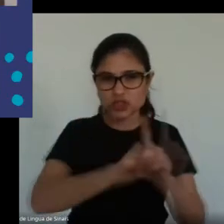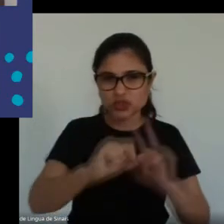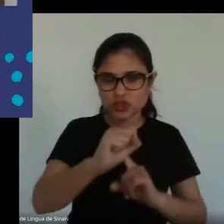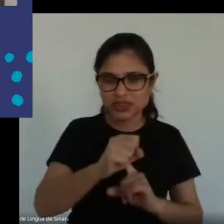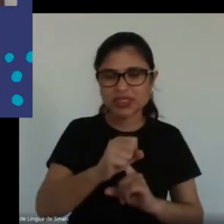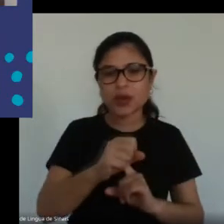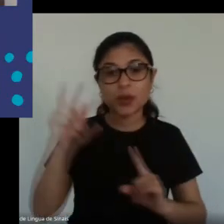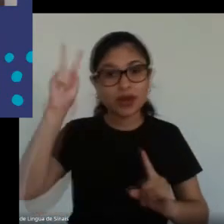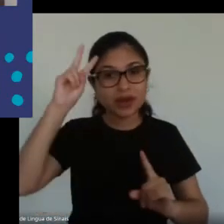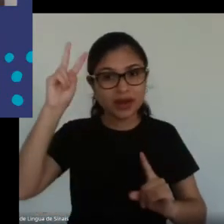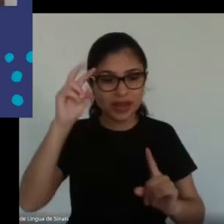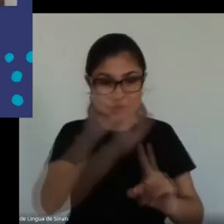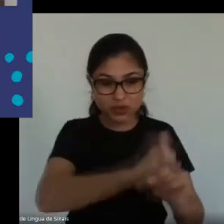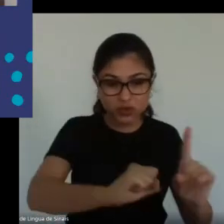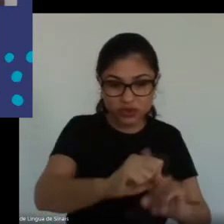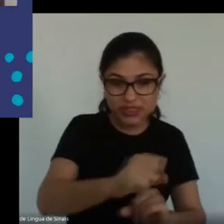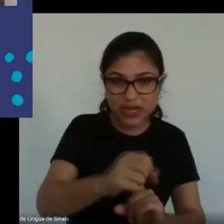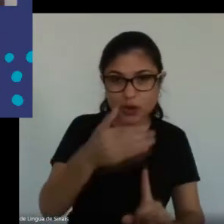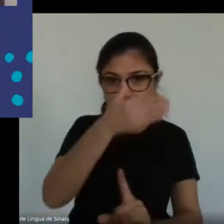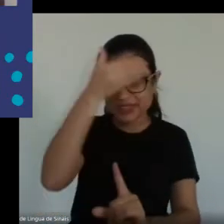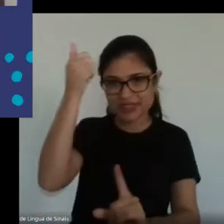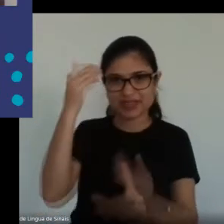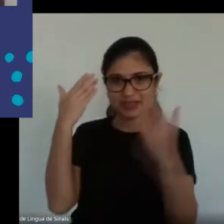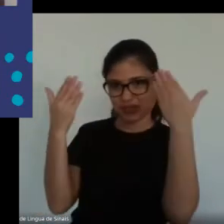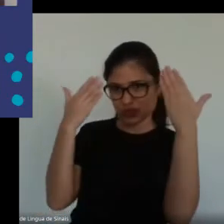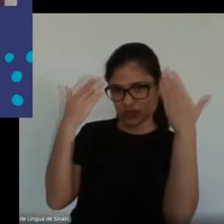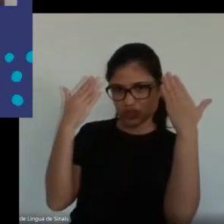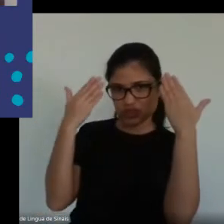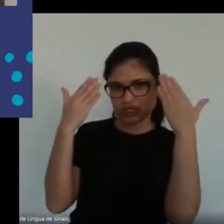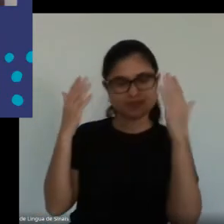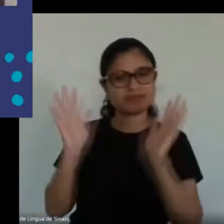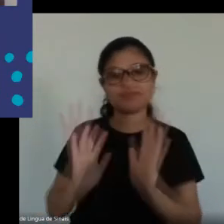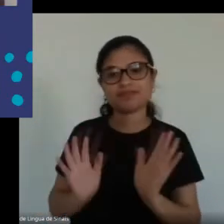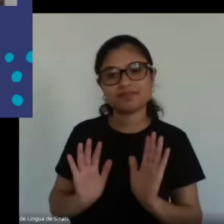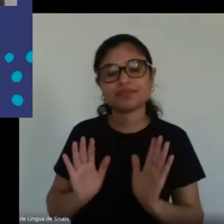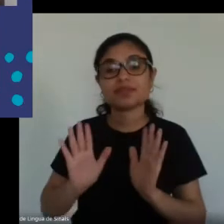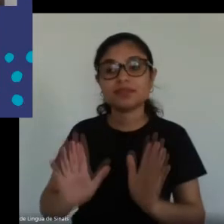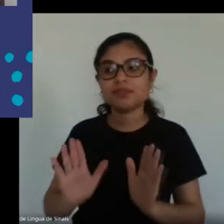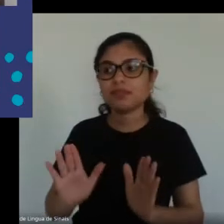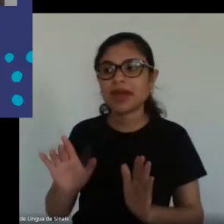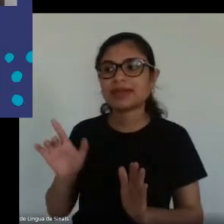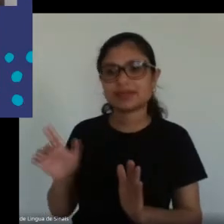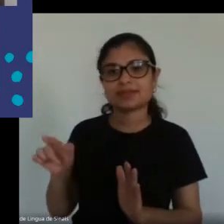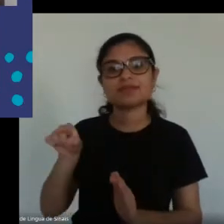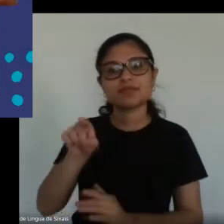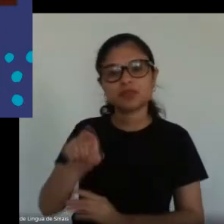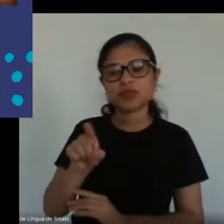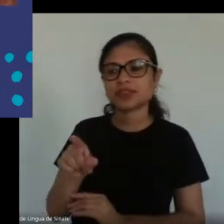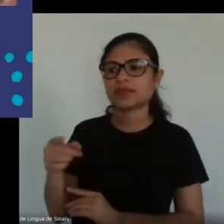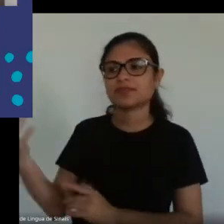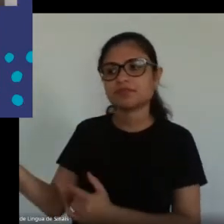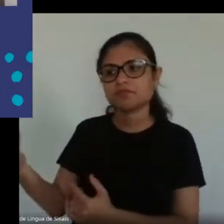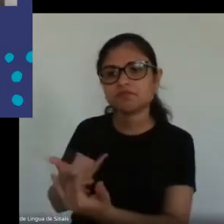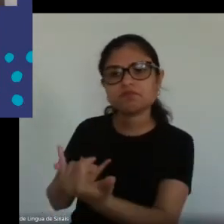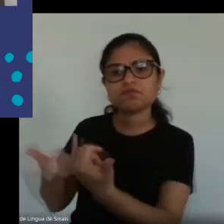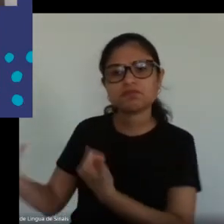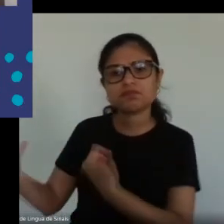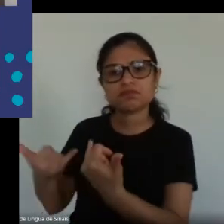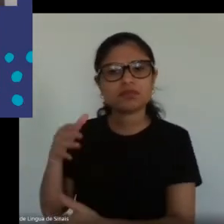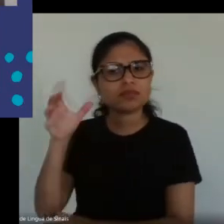da psicologia. Mas a escuta e fala e o